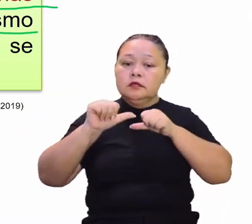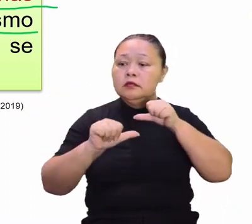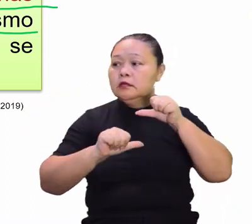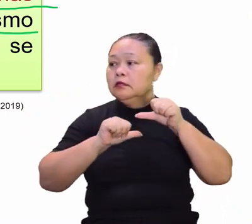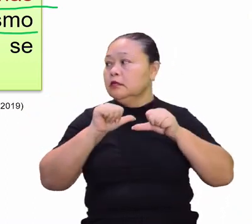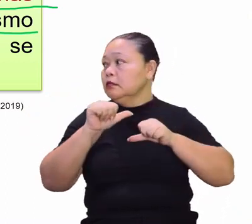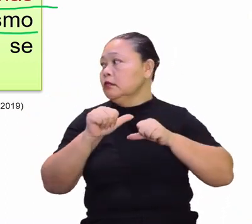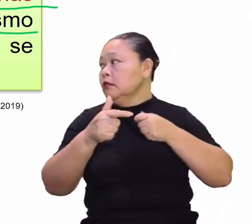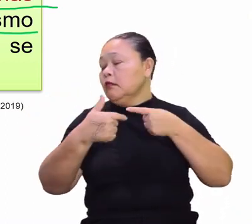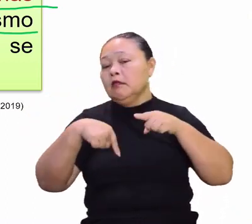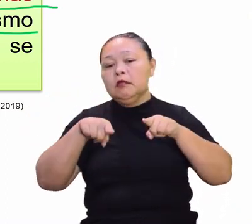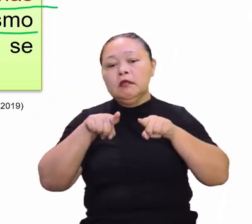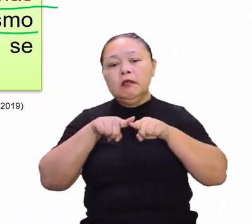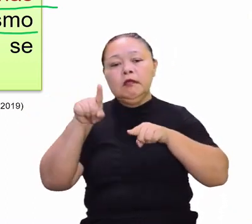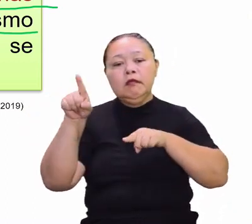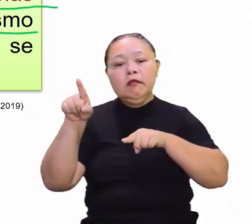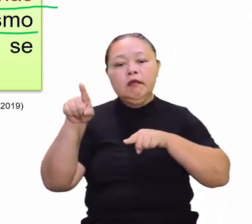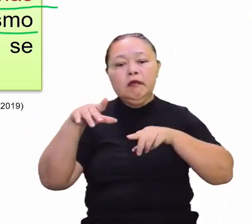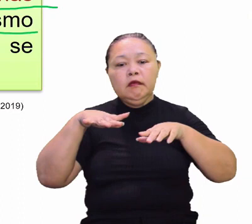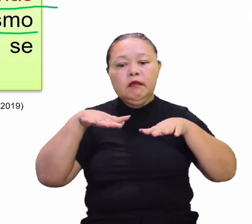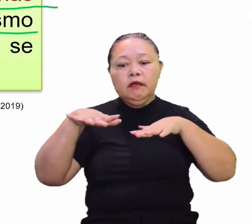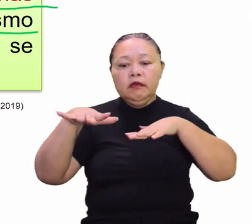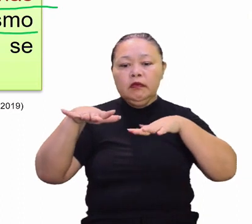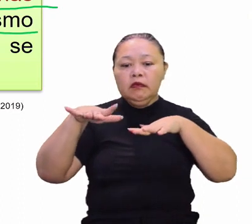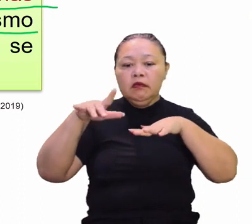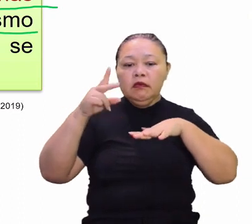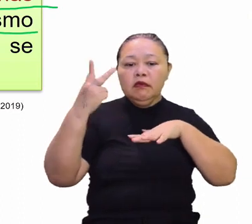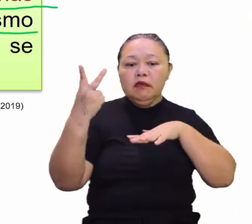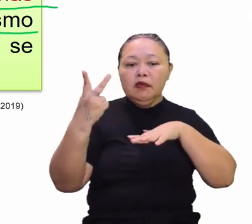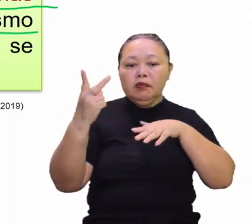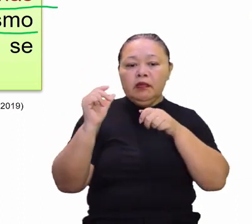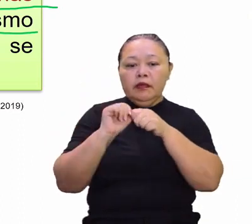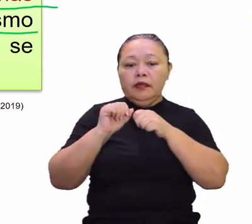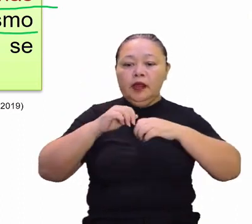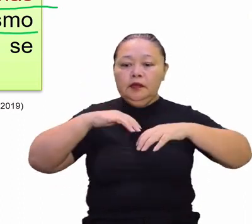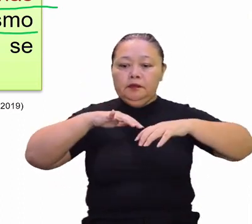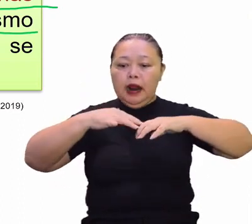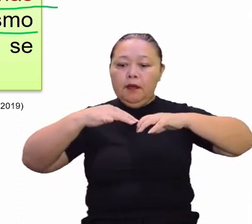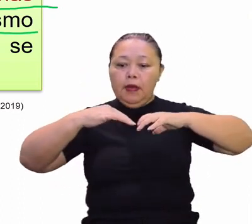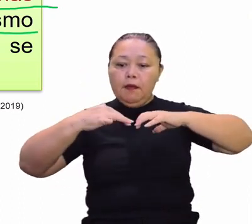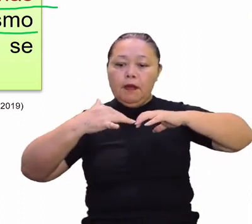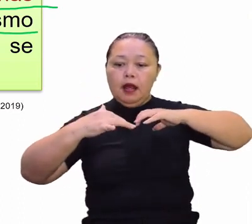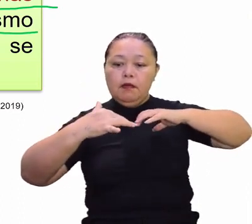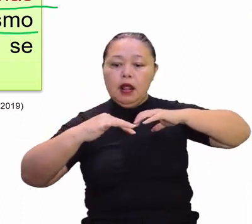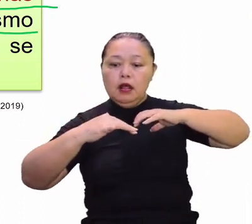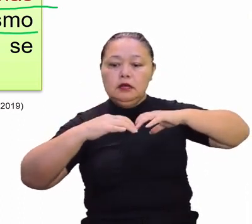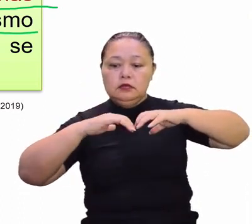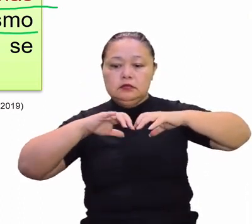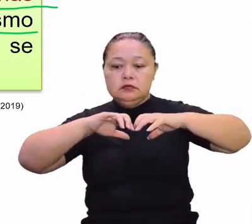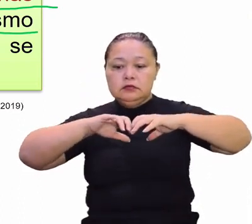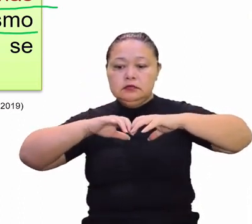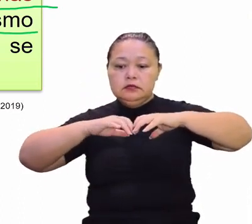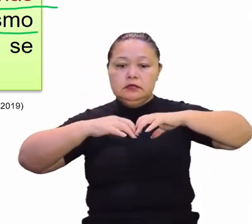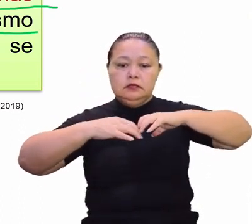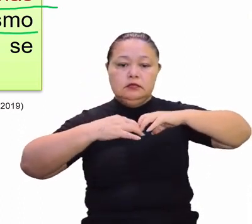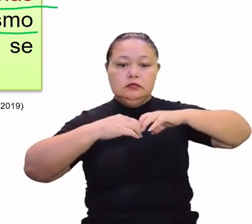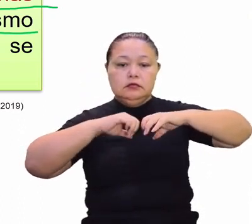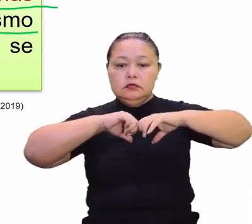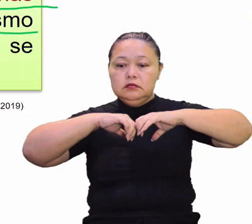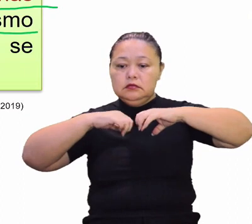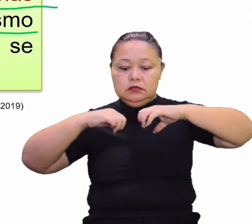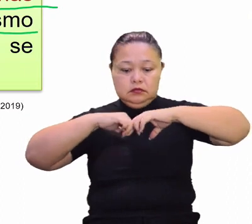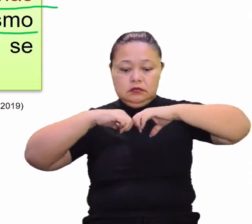modificam toda essa questão do relevo terrestre? A gente tem a movimentação das placas, que ocorre o quê?